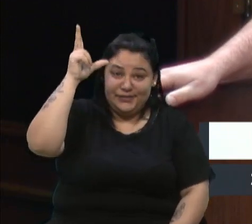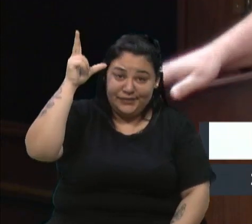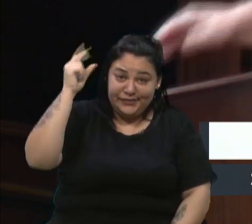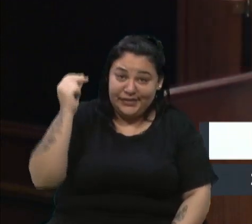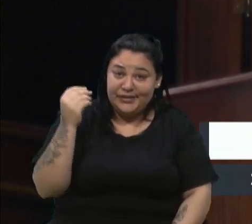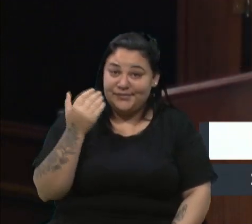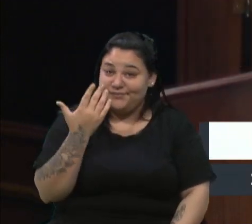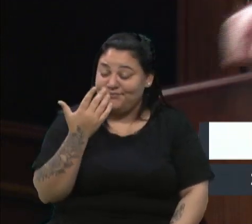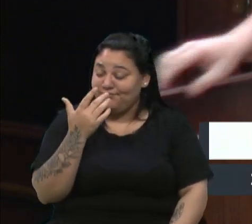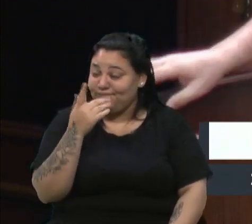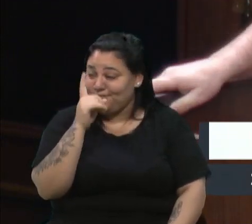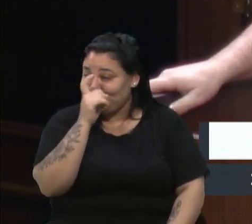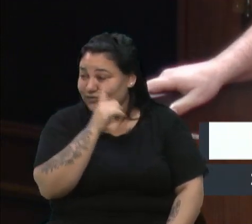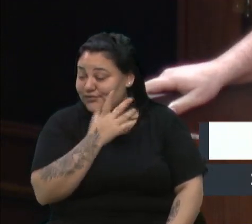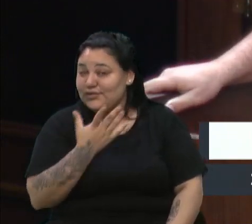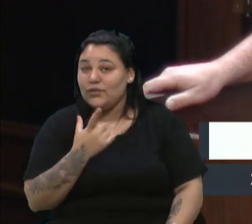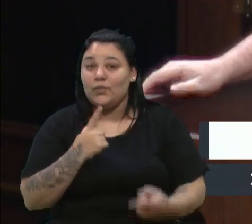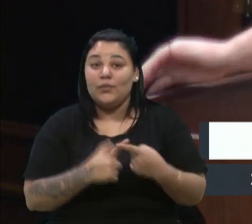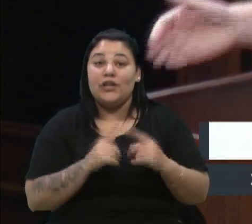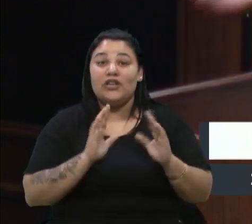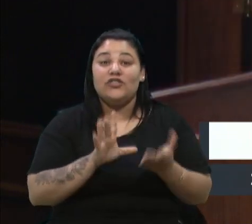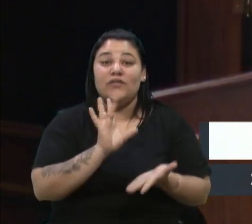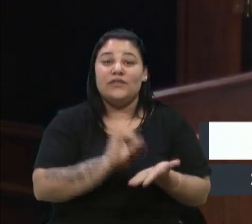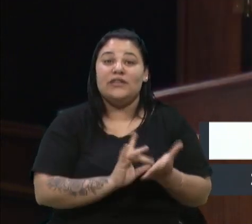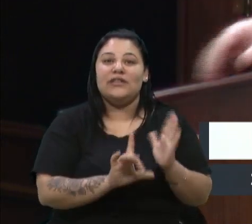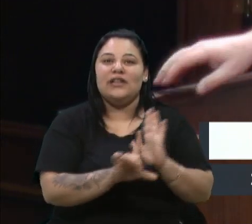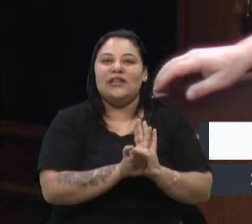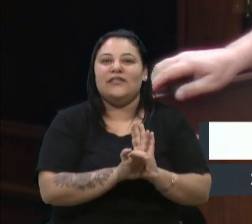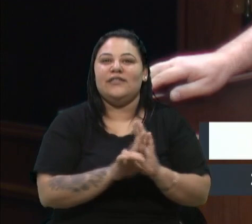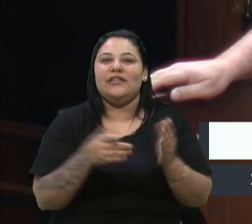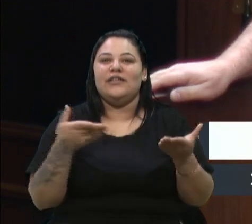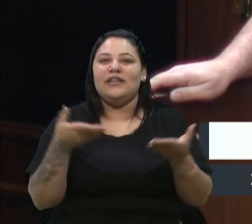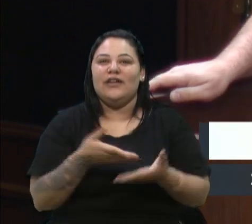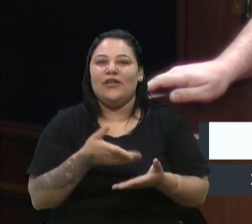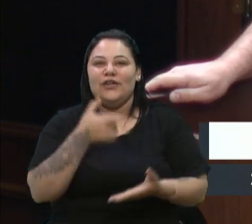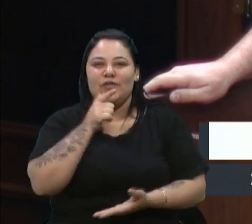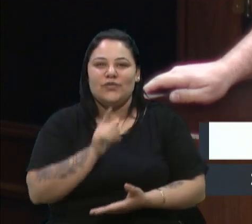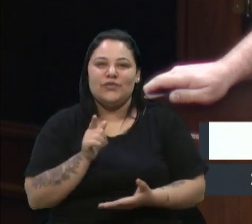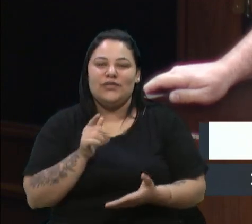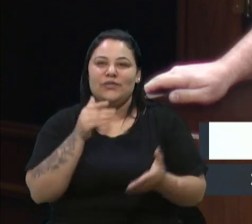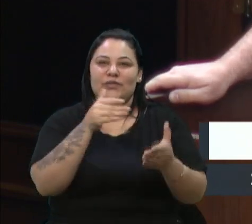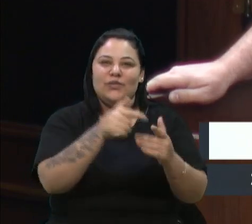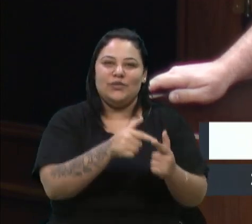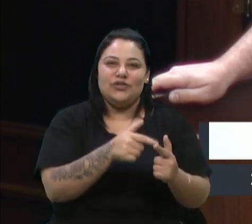porque ela era prevista em lei. E aí agora nós atingimos a 8ª edição.